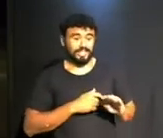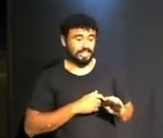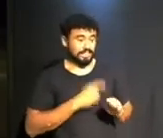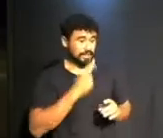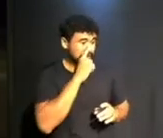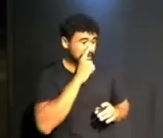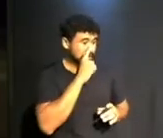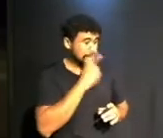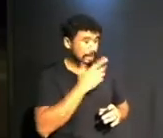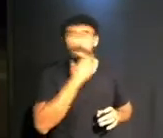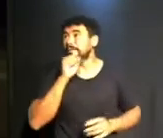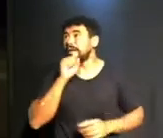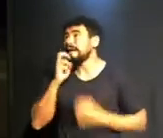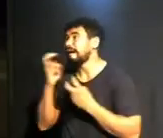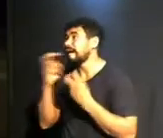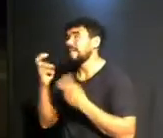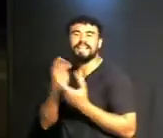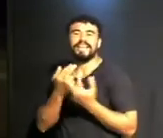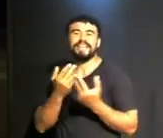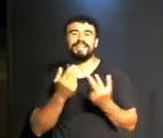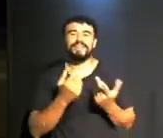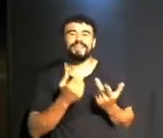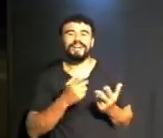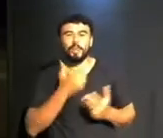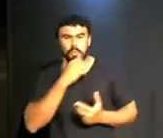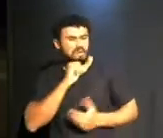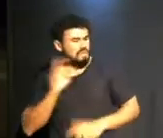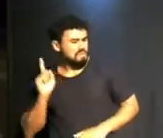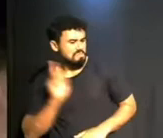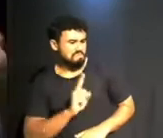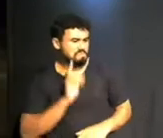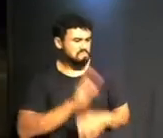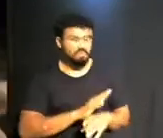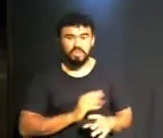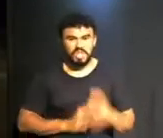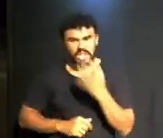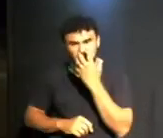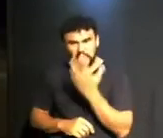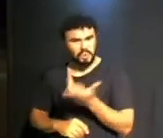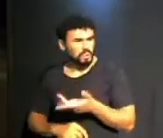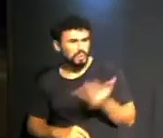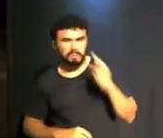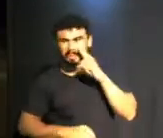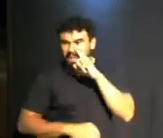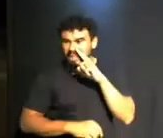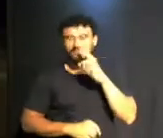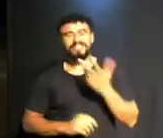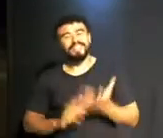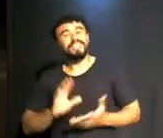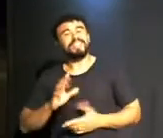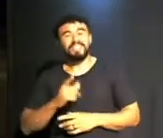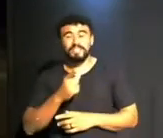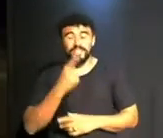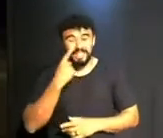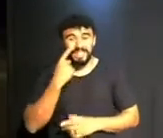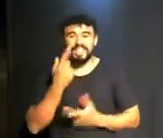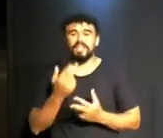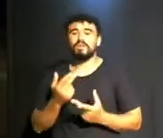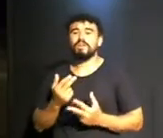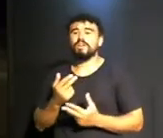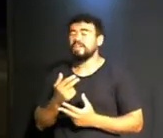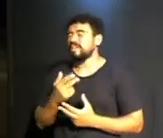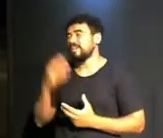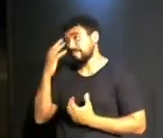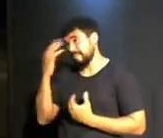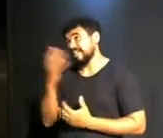a intervenção de um pai que vai lá e salva vidas de um cachorro diante de uma situação difícil e você olha para o